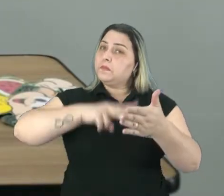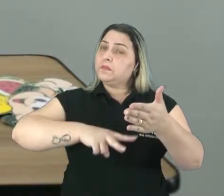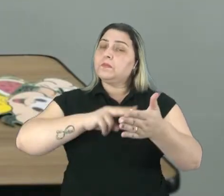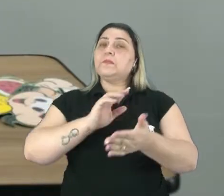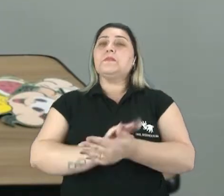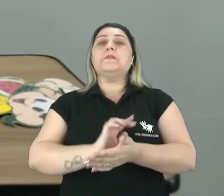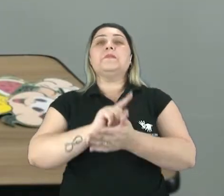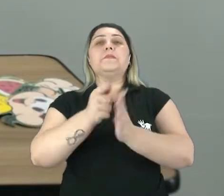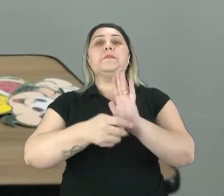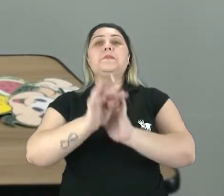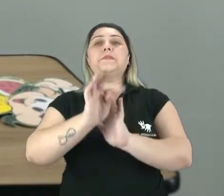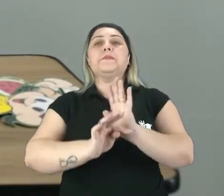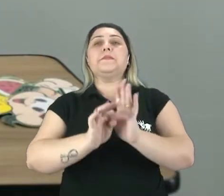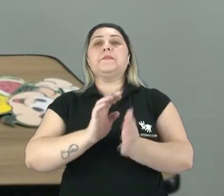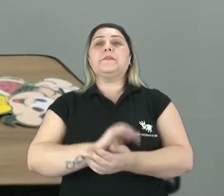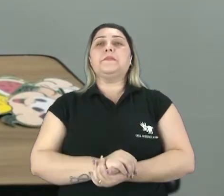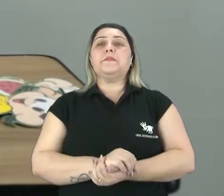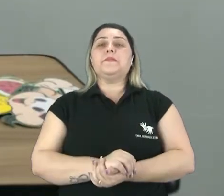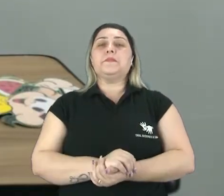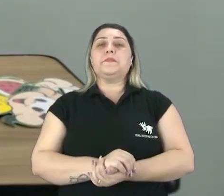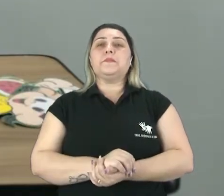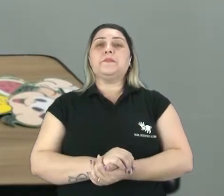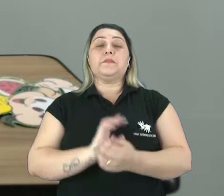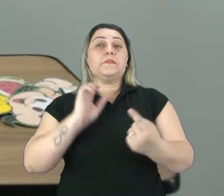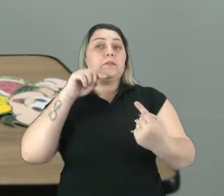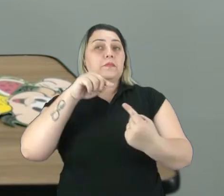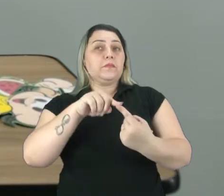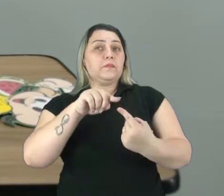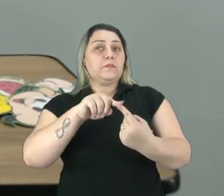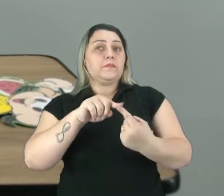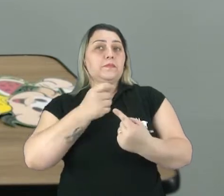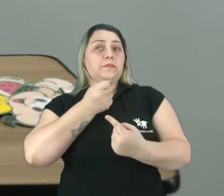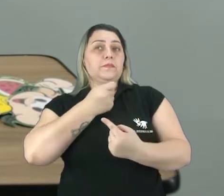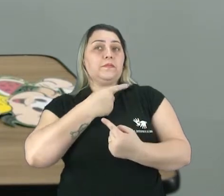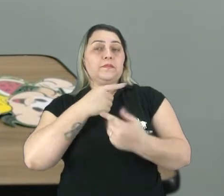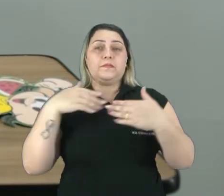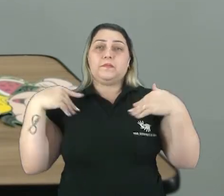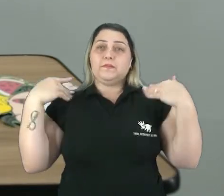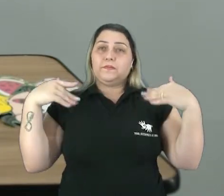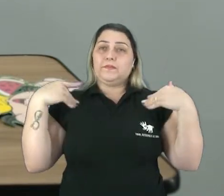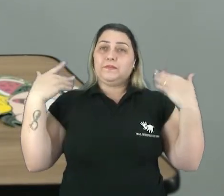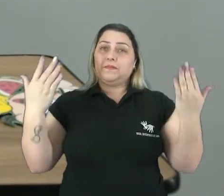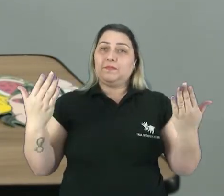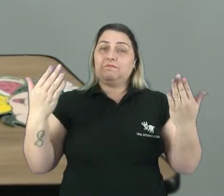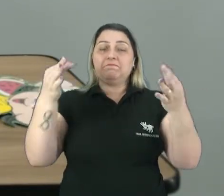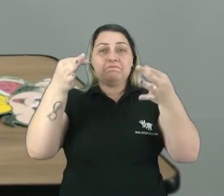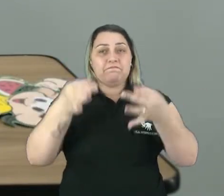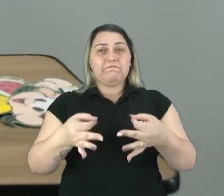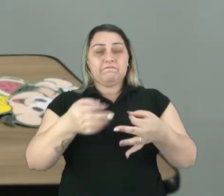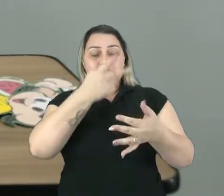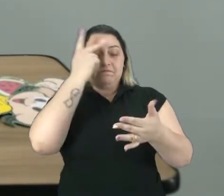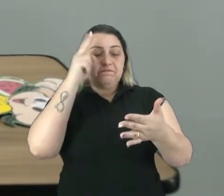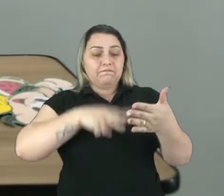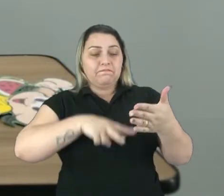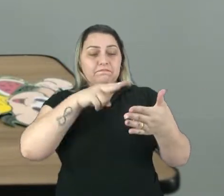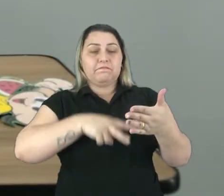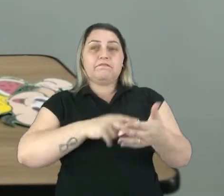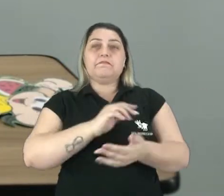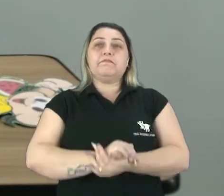leitura, deste gênero textual? A finalidade é divertir o leitor.